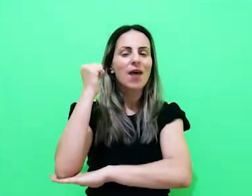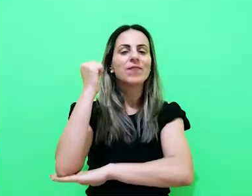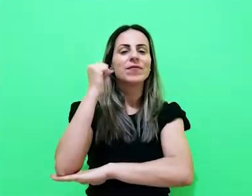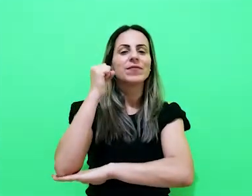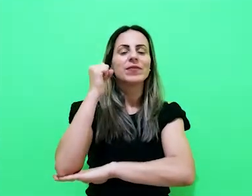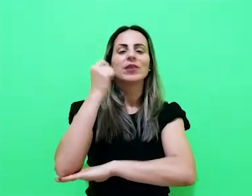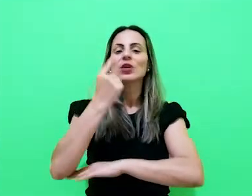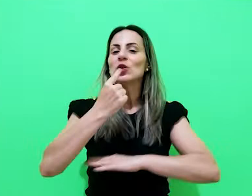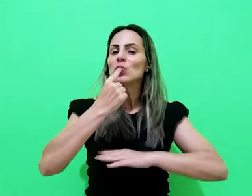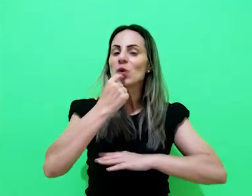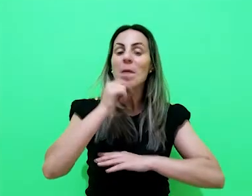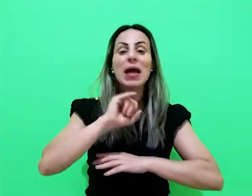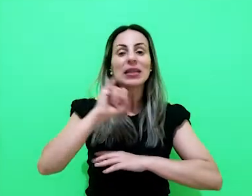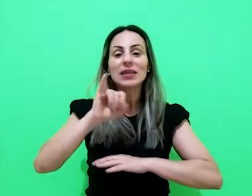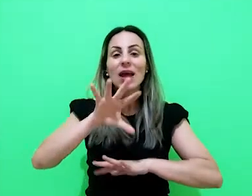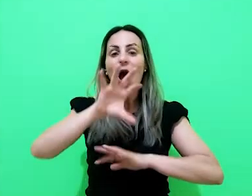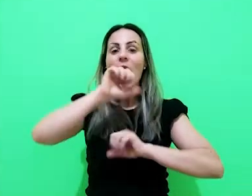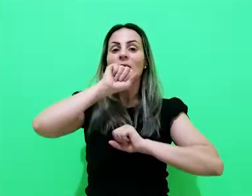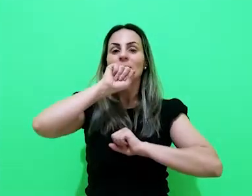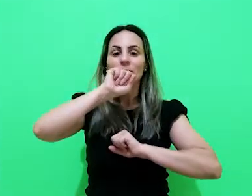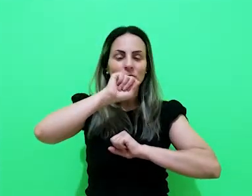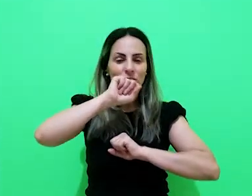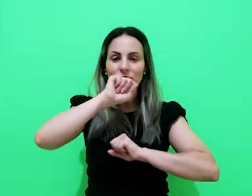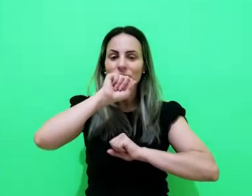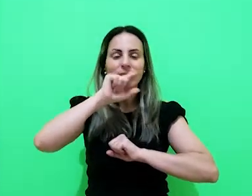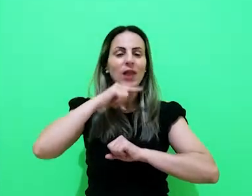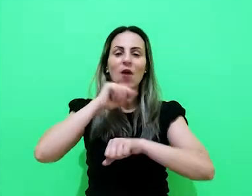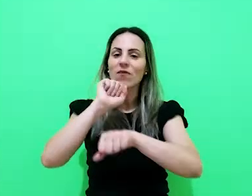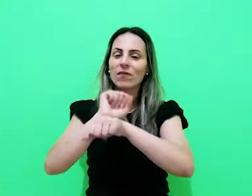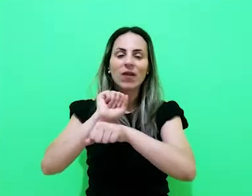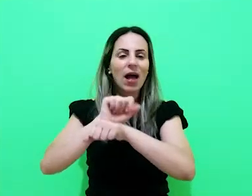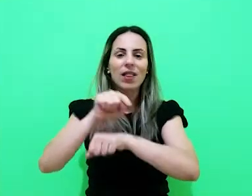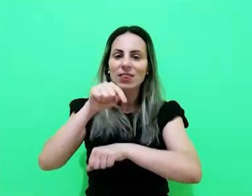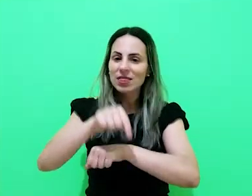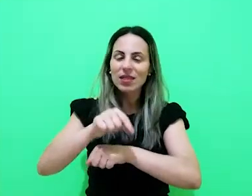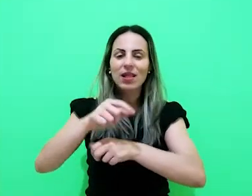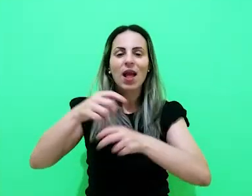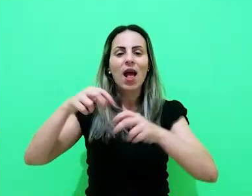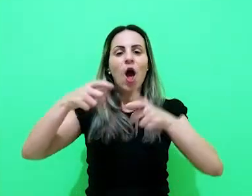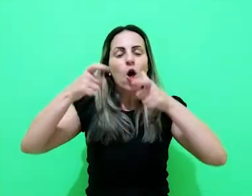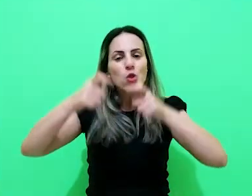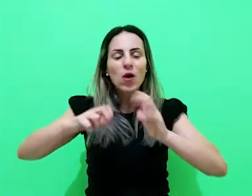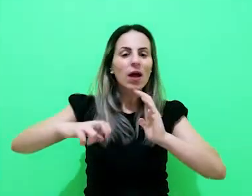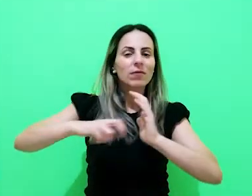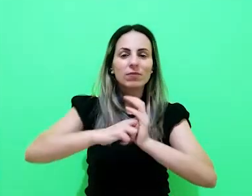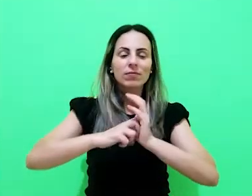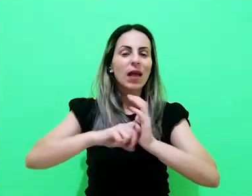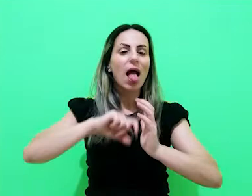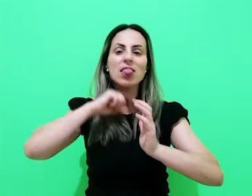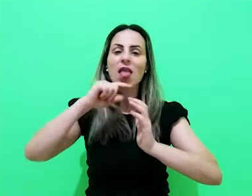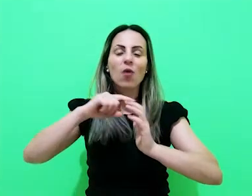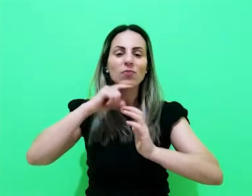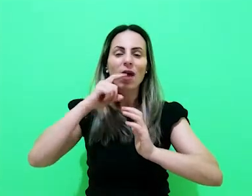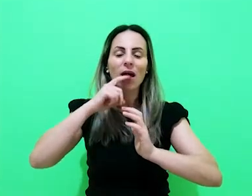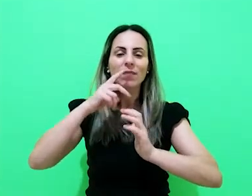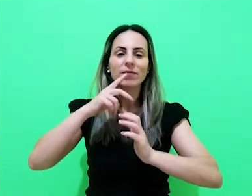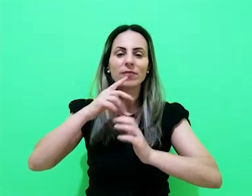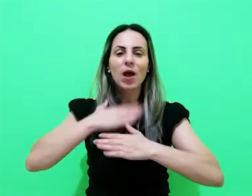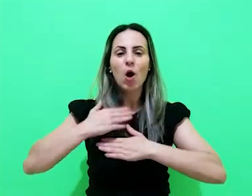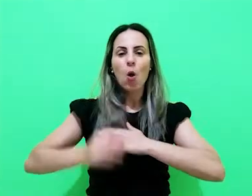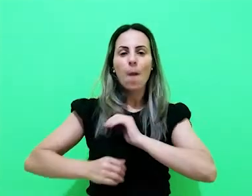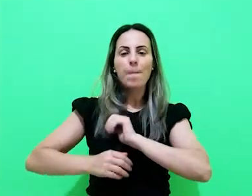ela não respira, nós não vamos atender essa vítima no local desse acidente, é uma vítima irrecuperável. A